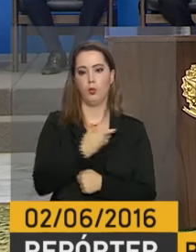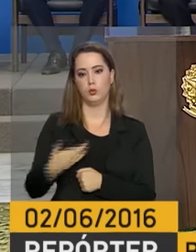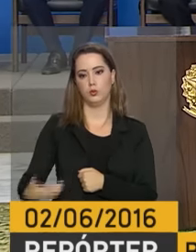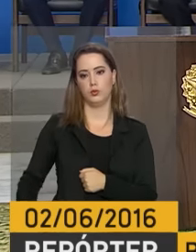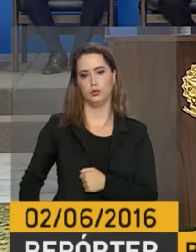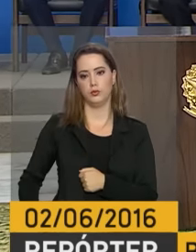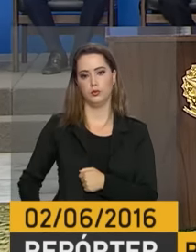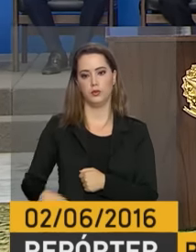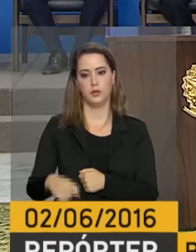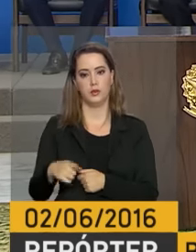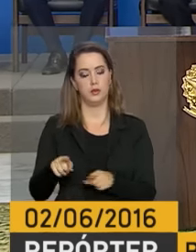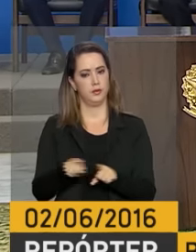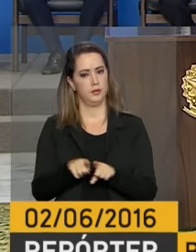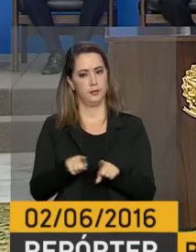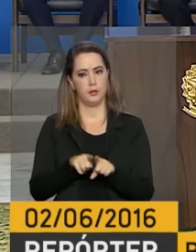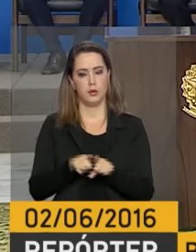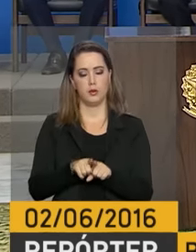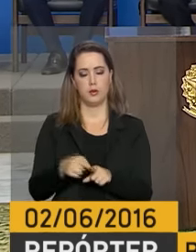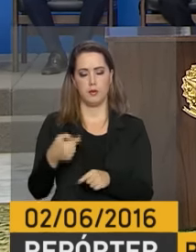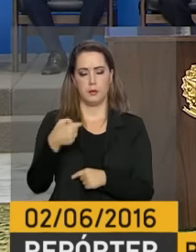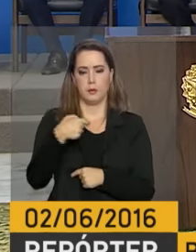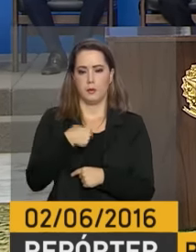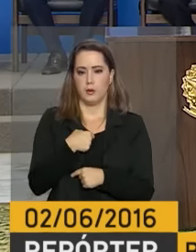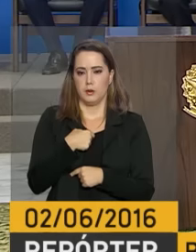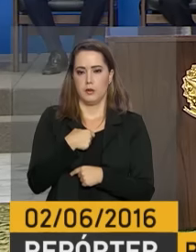Nem a minha própria geração sob o AI-5.